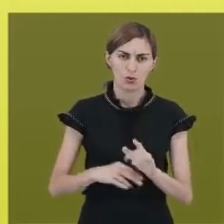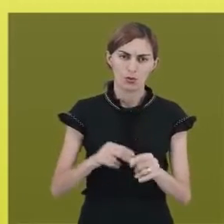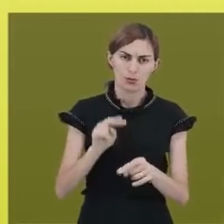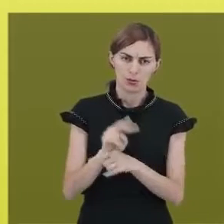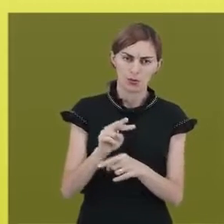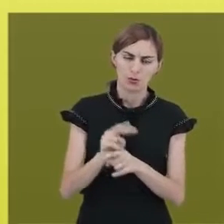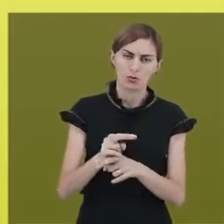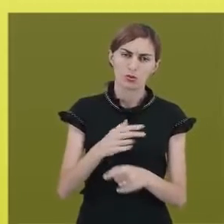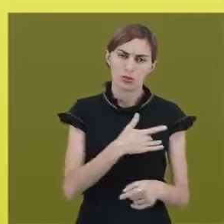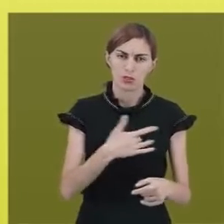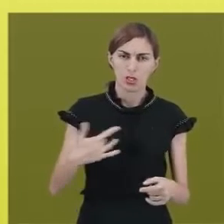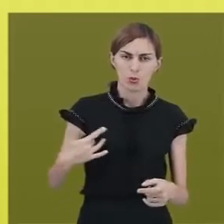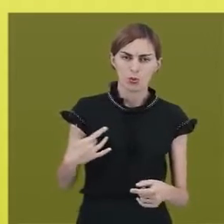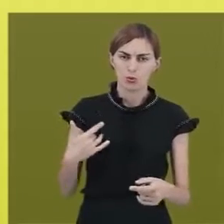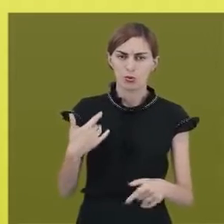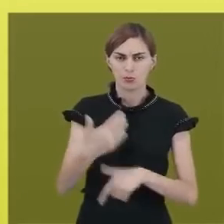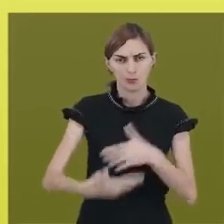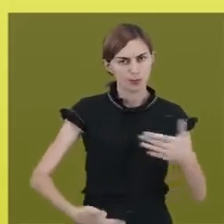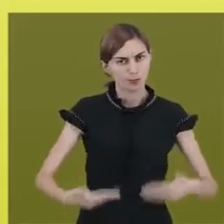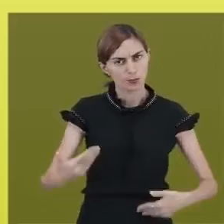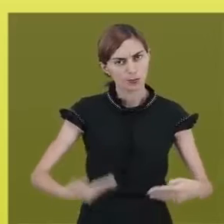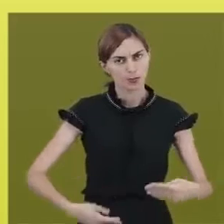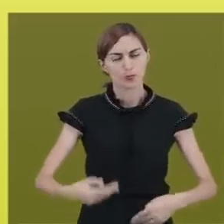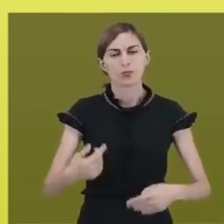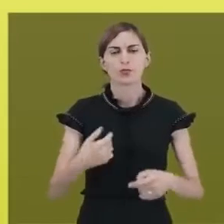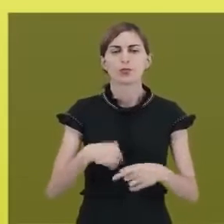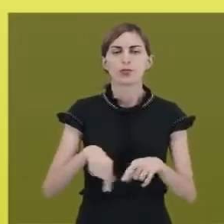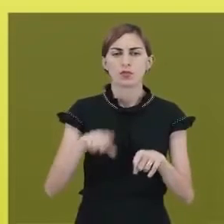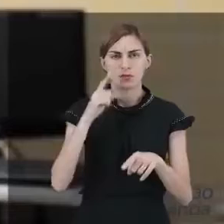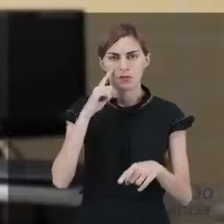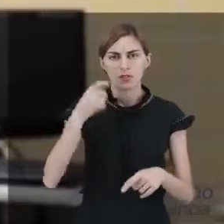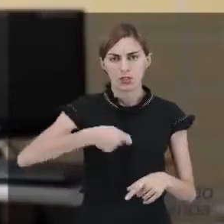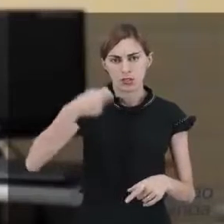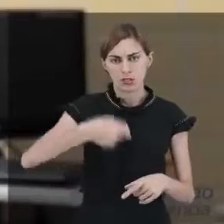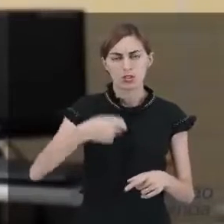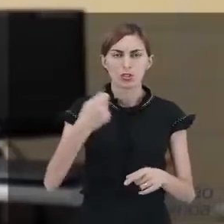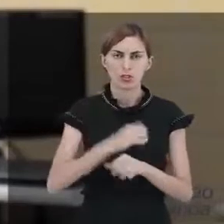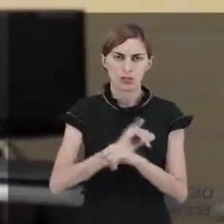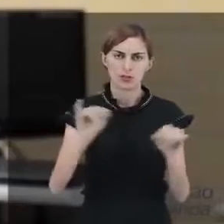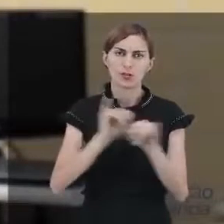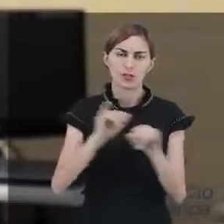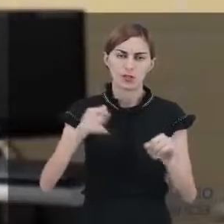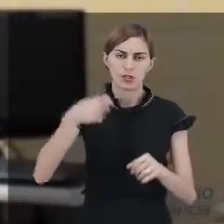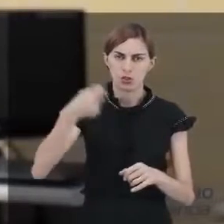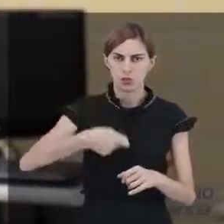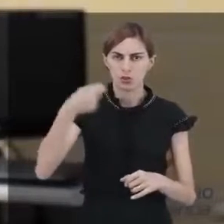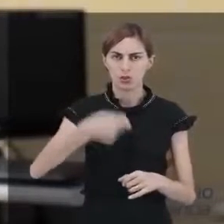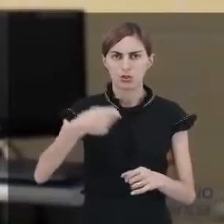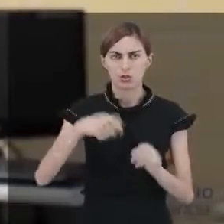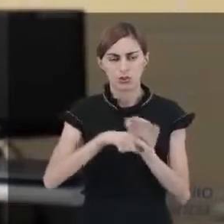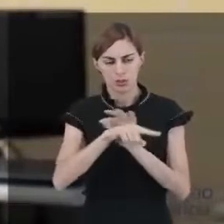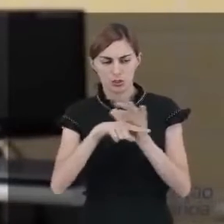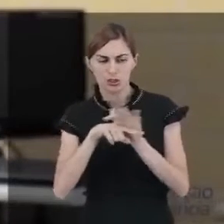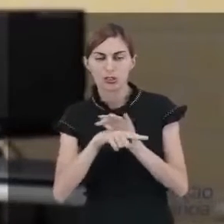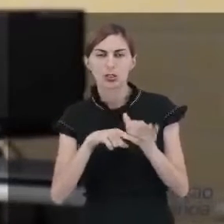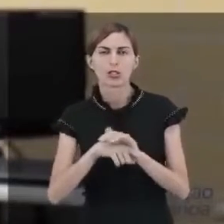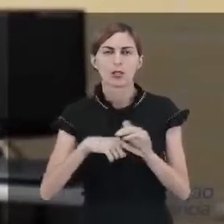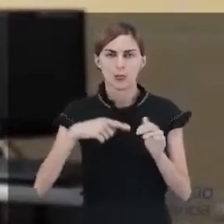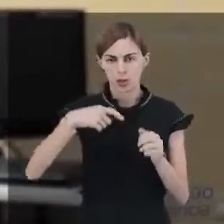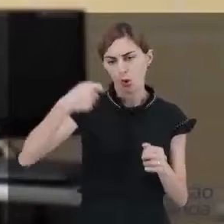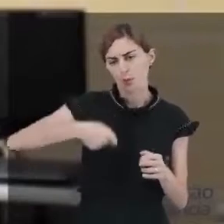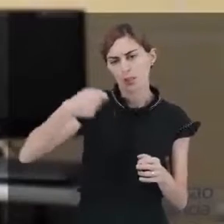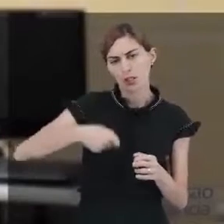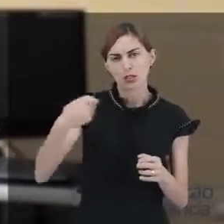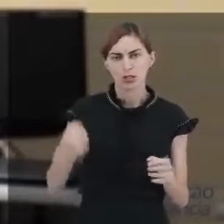Saúde Ocupacional, onde haverá a exigência, que nós já vimos numa matéria anterior, a exigência dos exames periódicos, dos exames